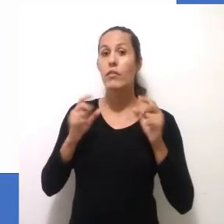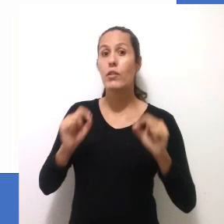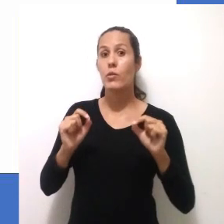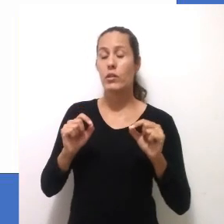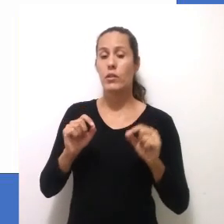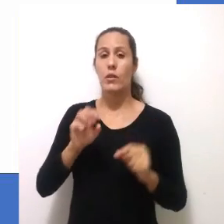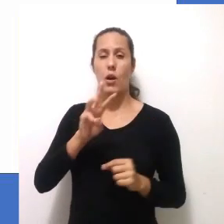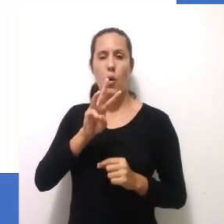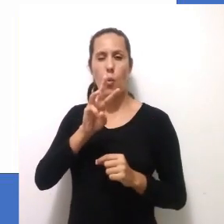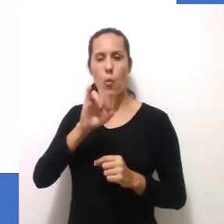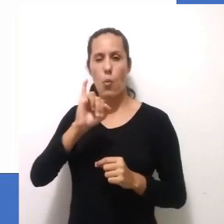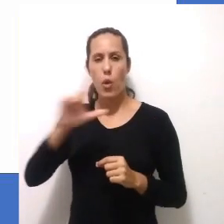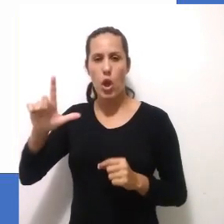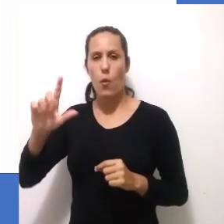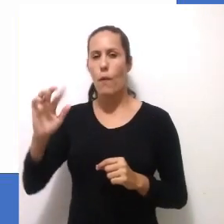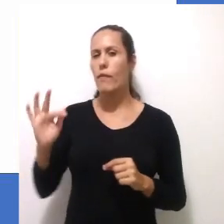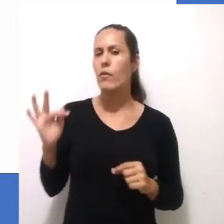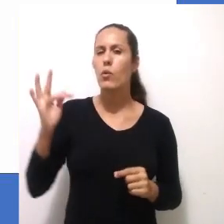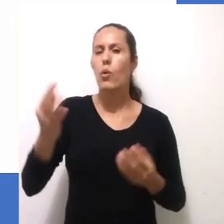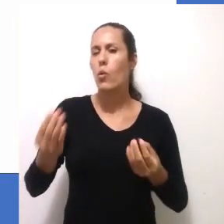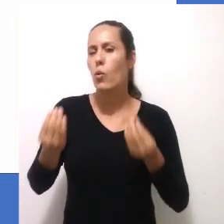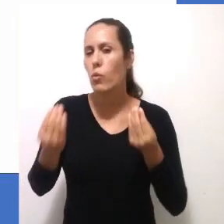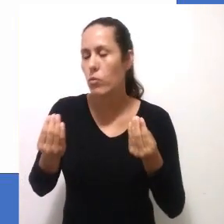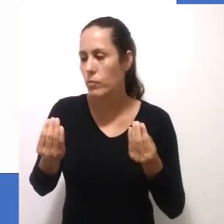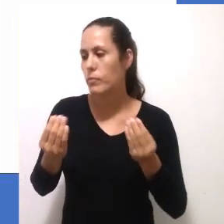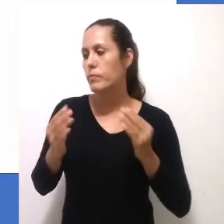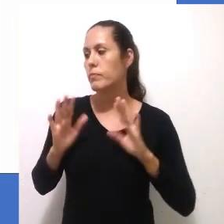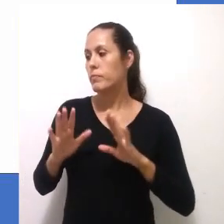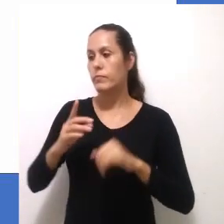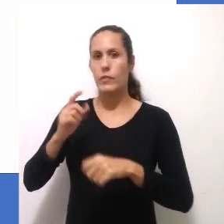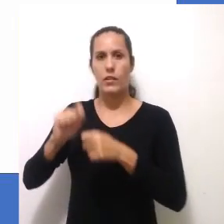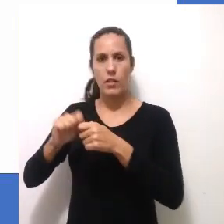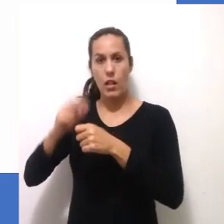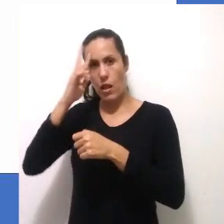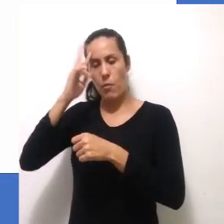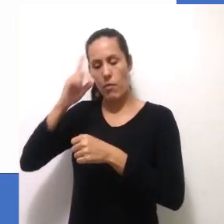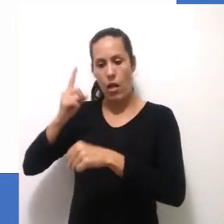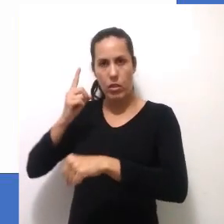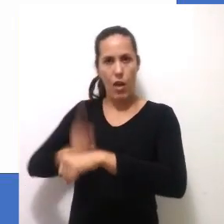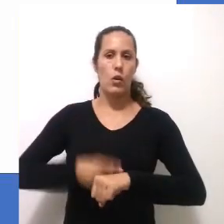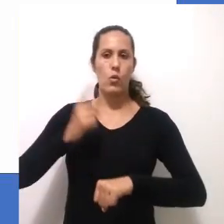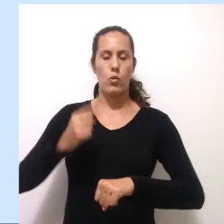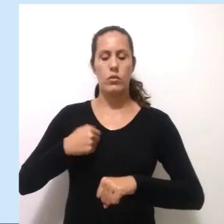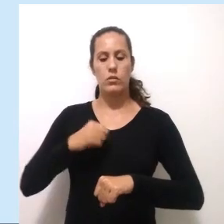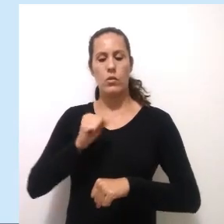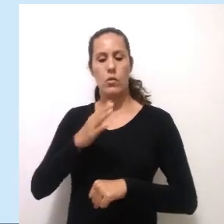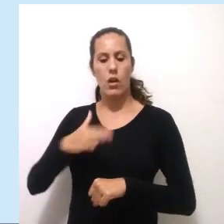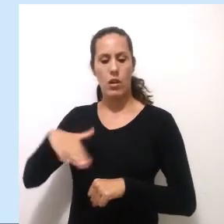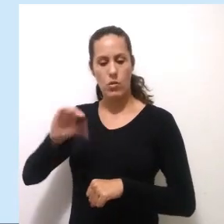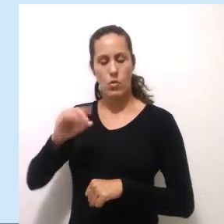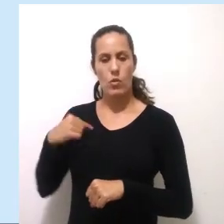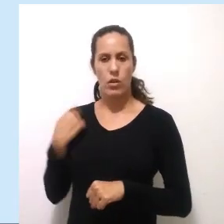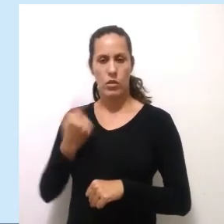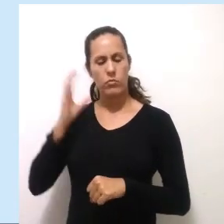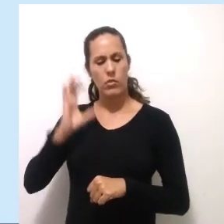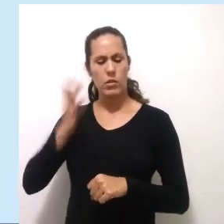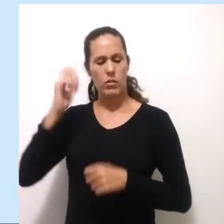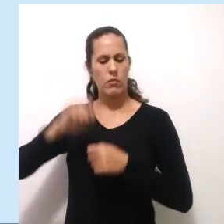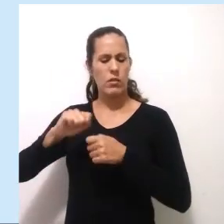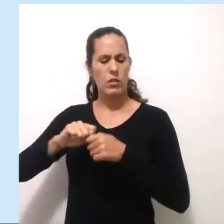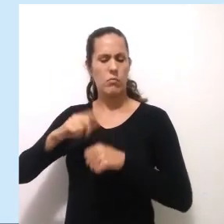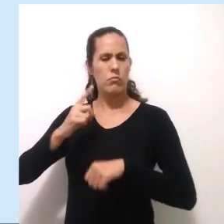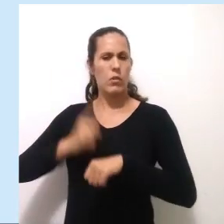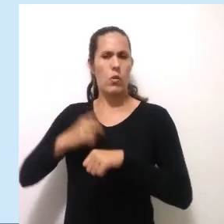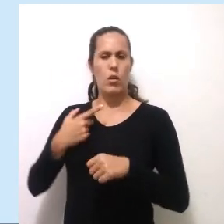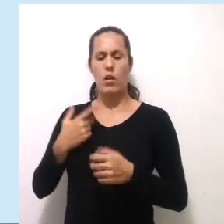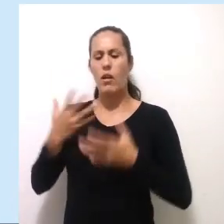o futuro com will, né? On time, feito na hora, que são ações que a gente decide fazer no